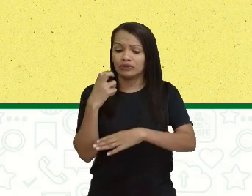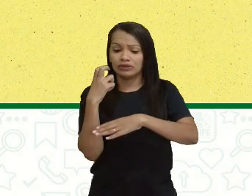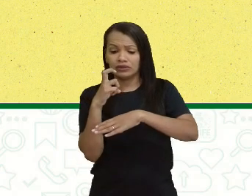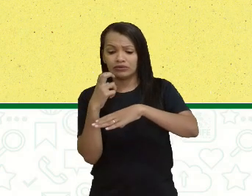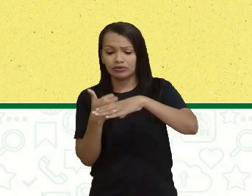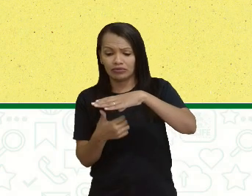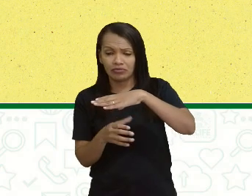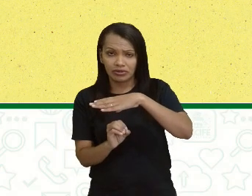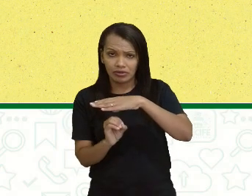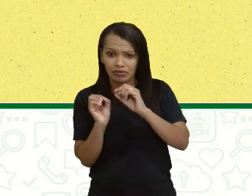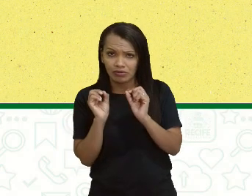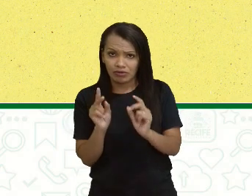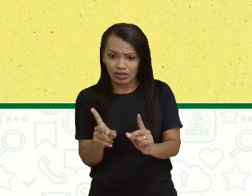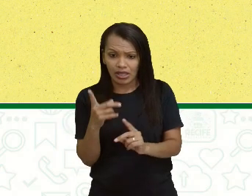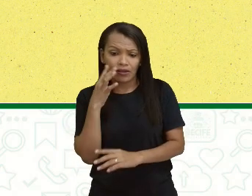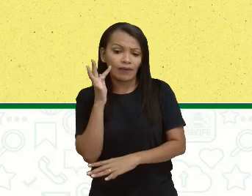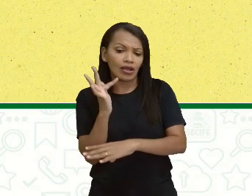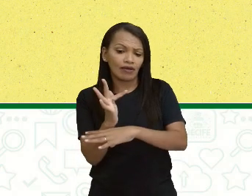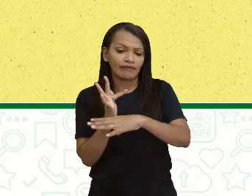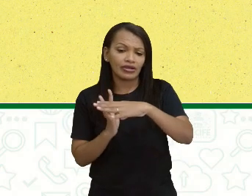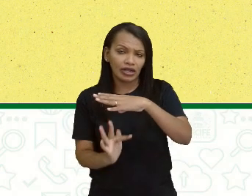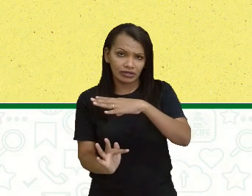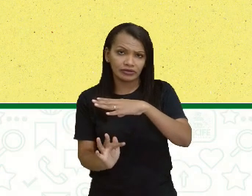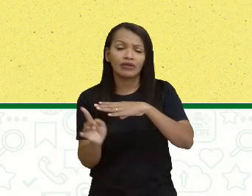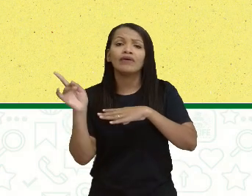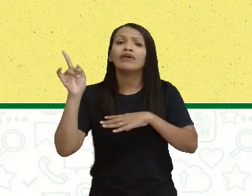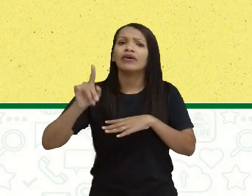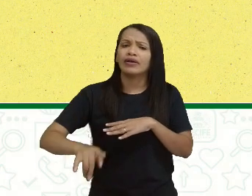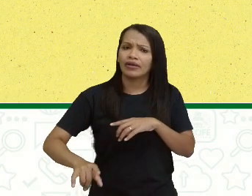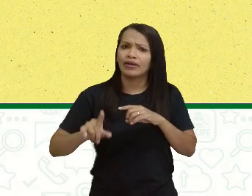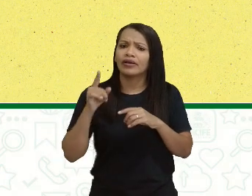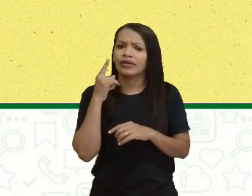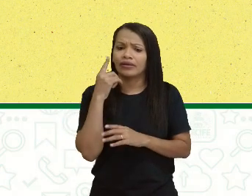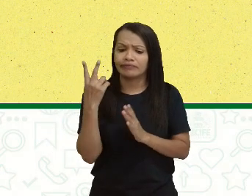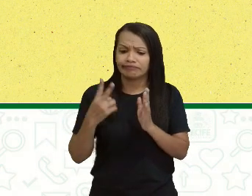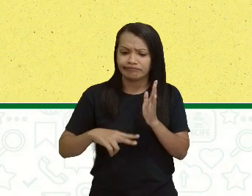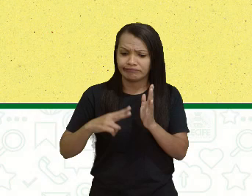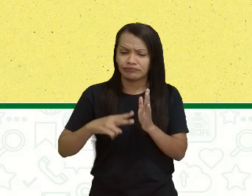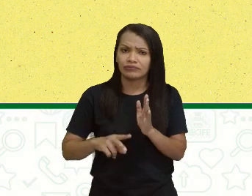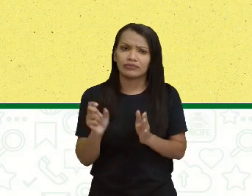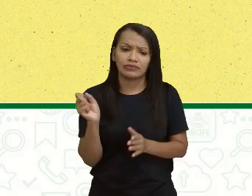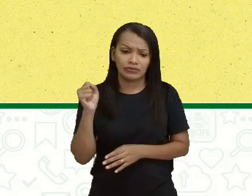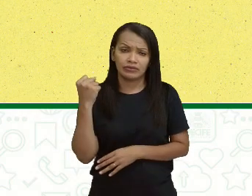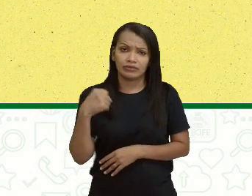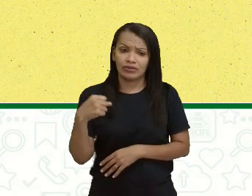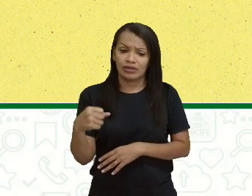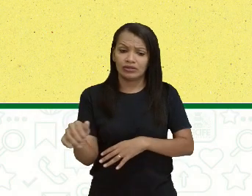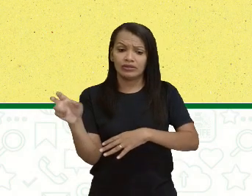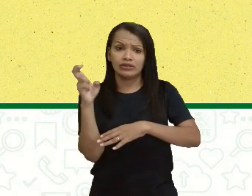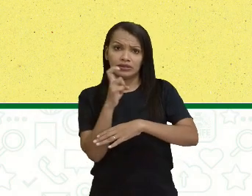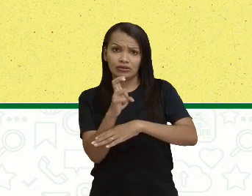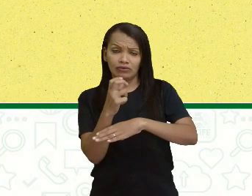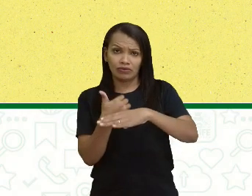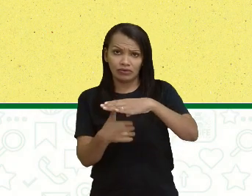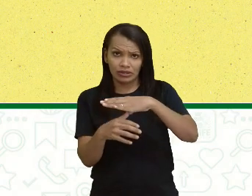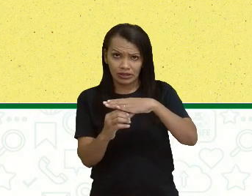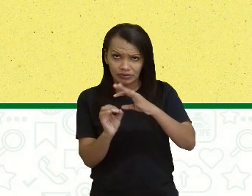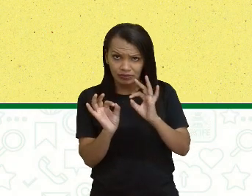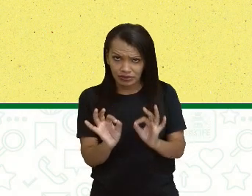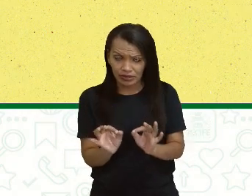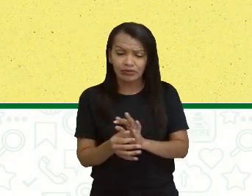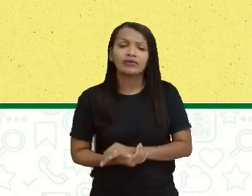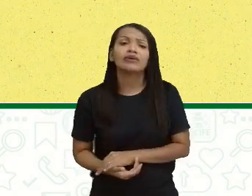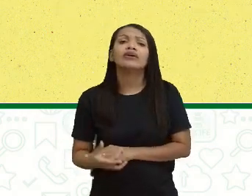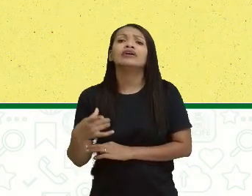10, essa fração, ela é lida dessa forma, 5 décimos. E